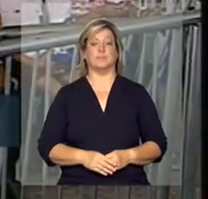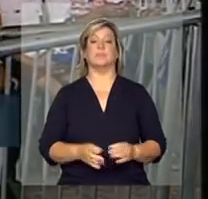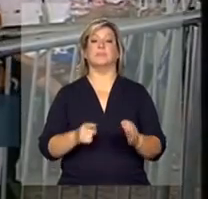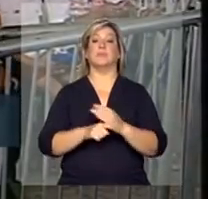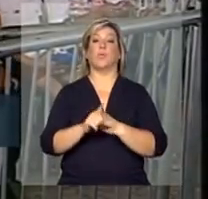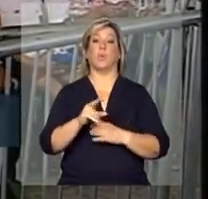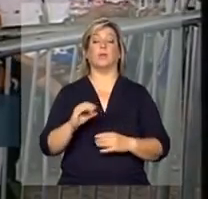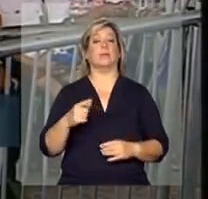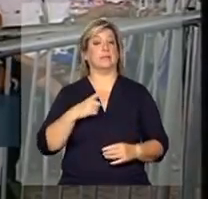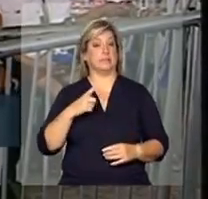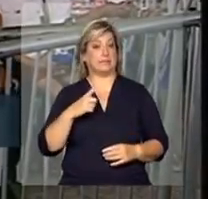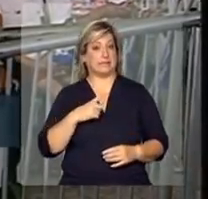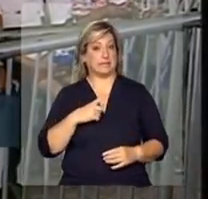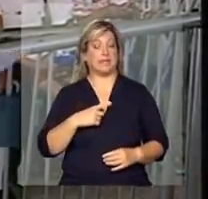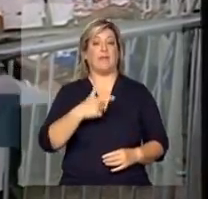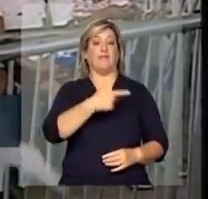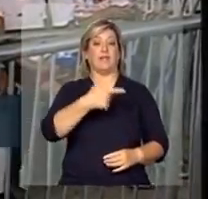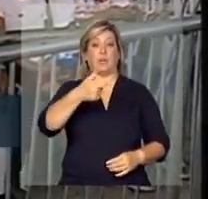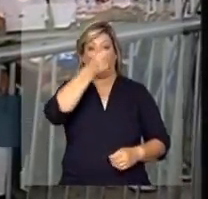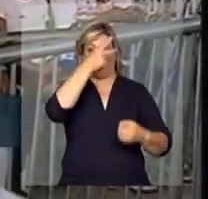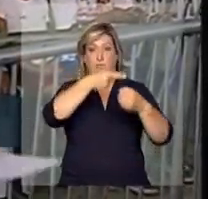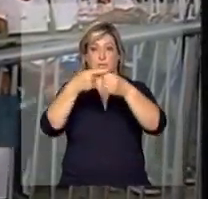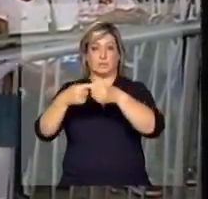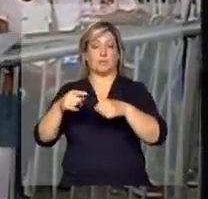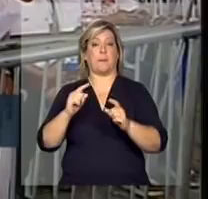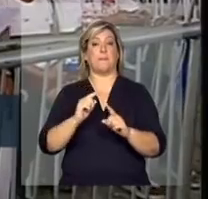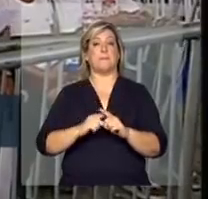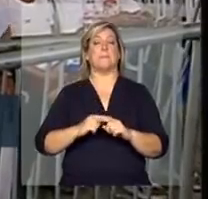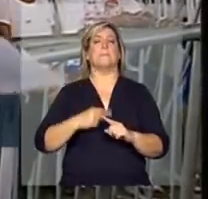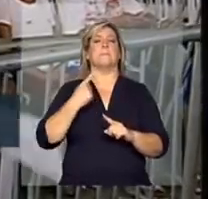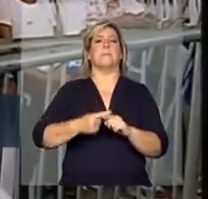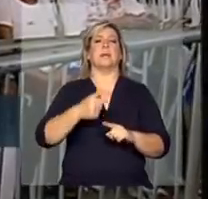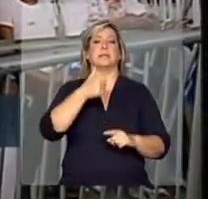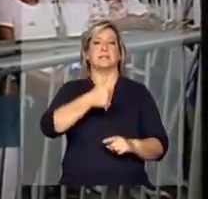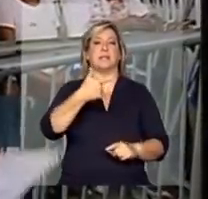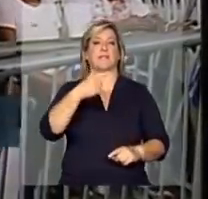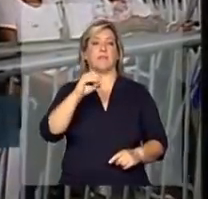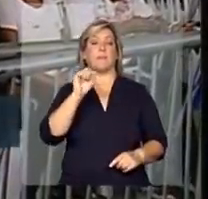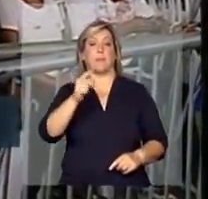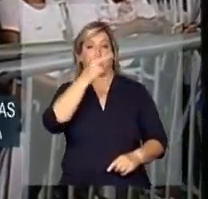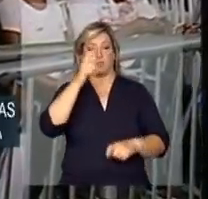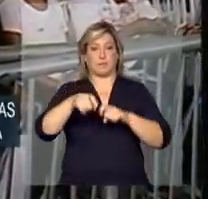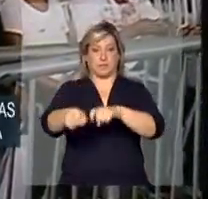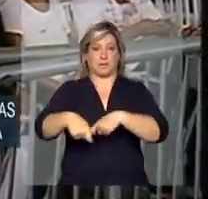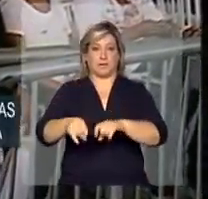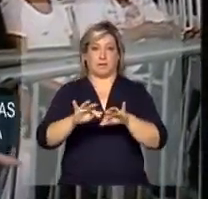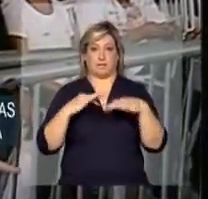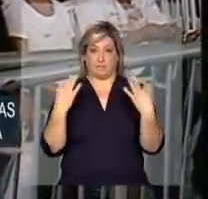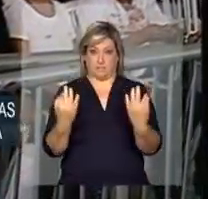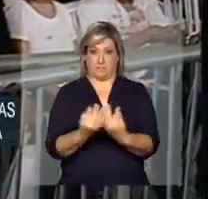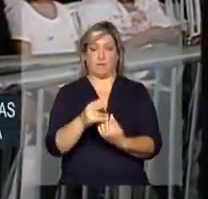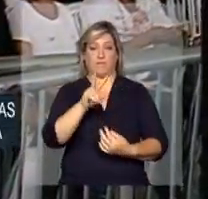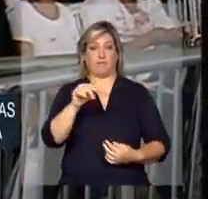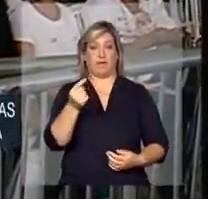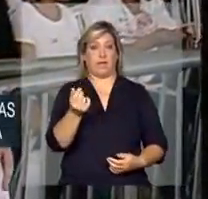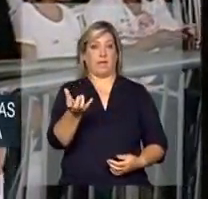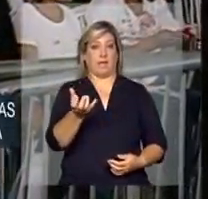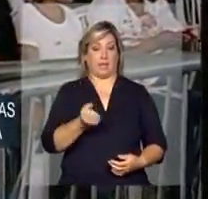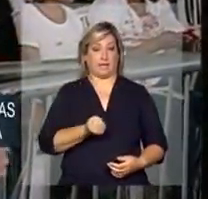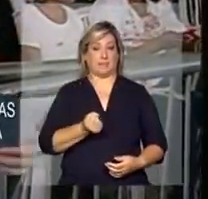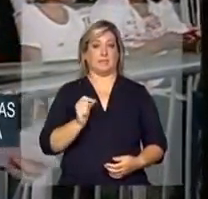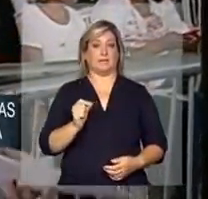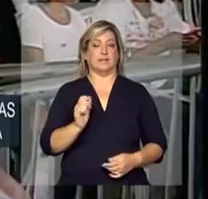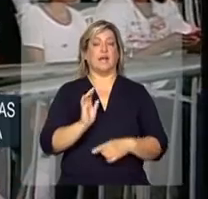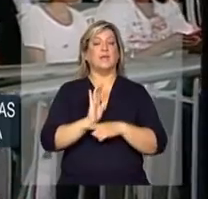Lúcia, 22 municípios e mais de 120 mil agricultores familiares vão ser beneficiados com a